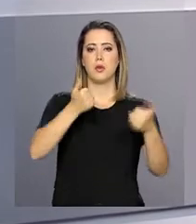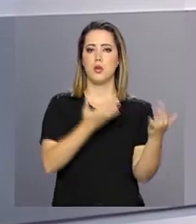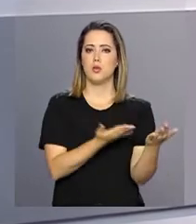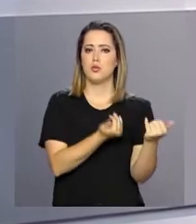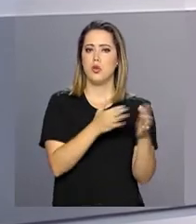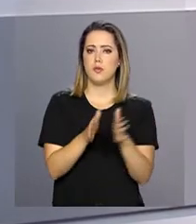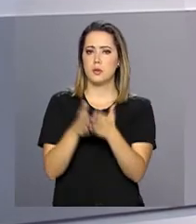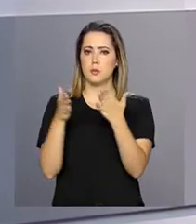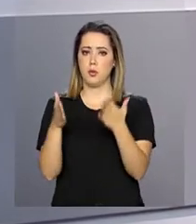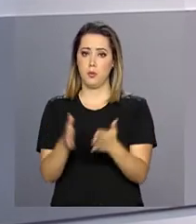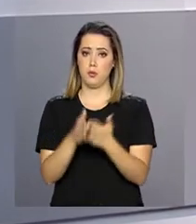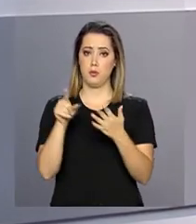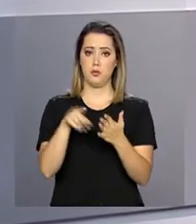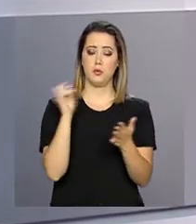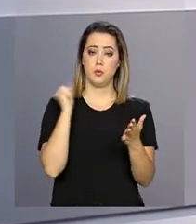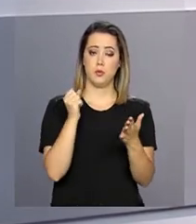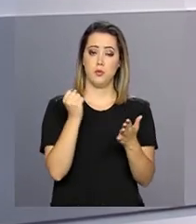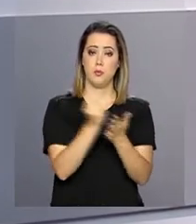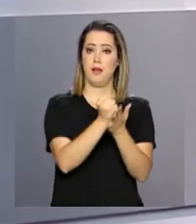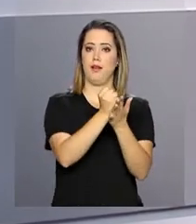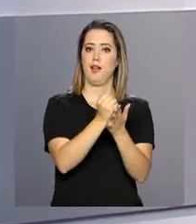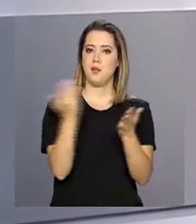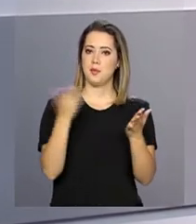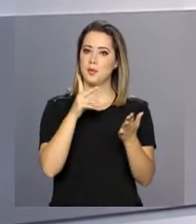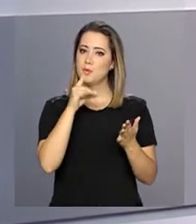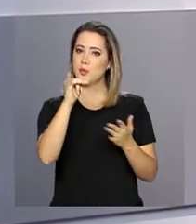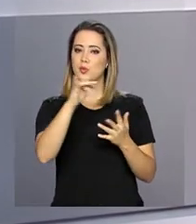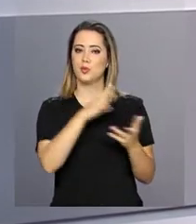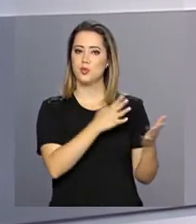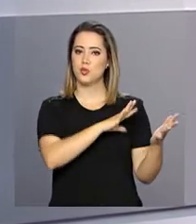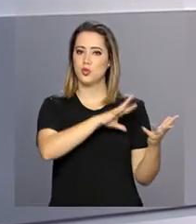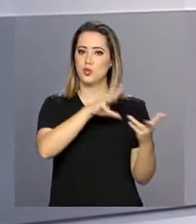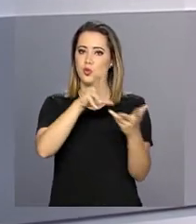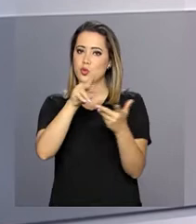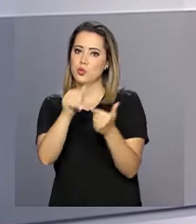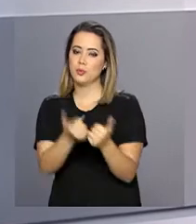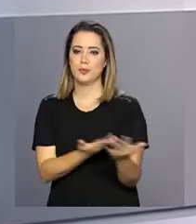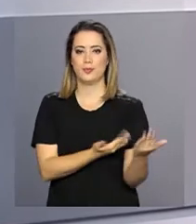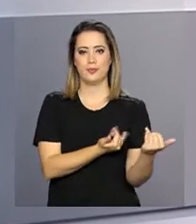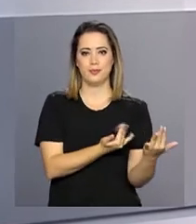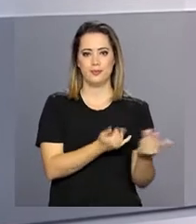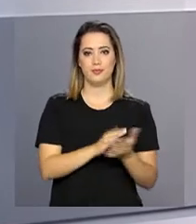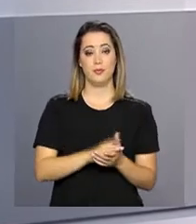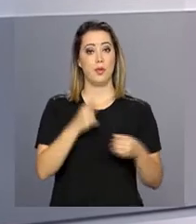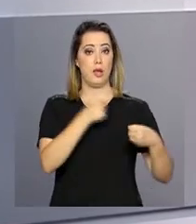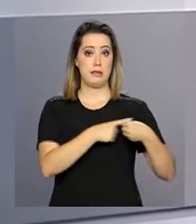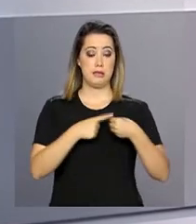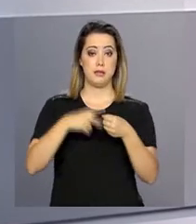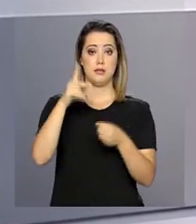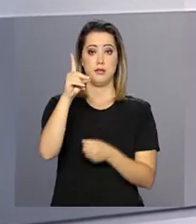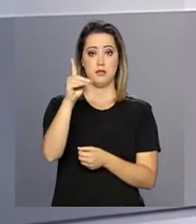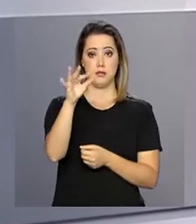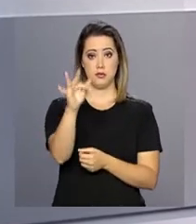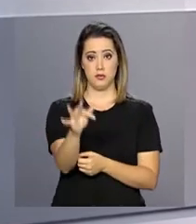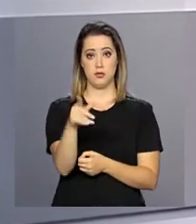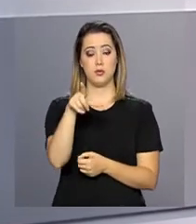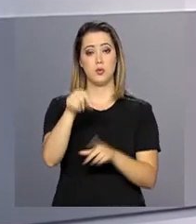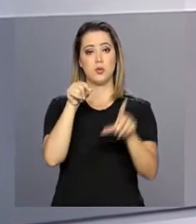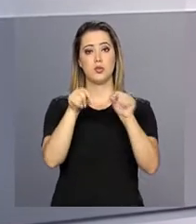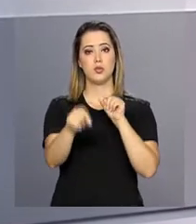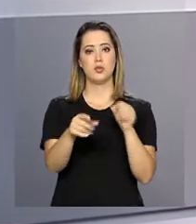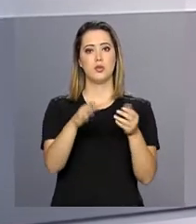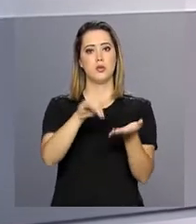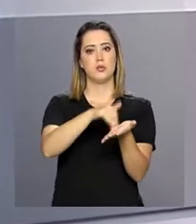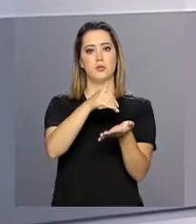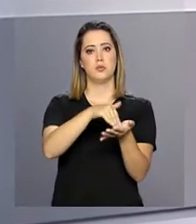juventude de baixa renda, marcaram as comemorações do Dia Internacional da Juventude. Cidades do Distrito Federal foram